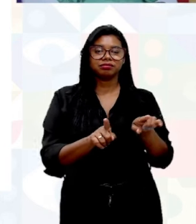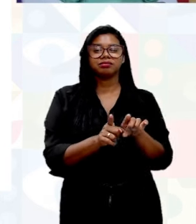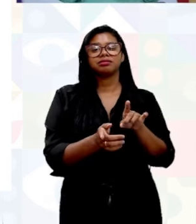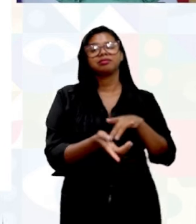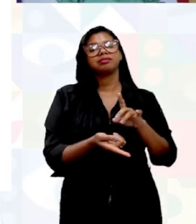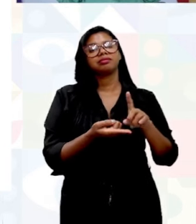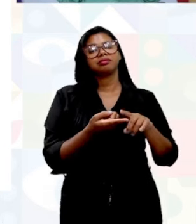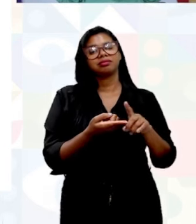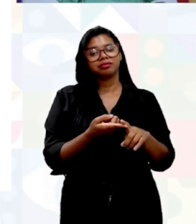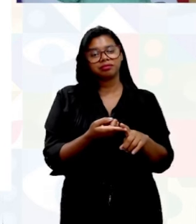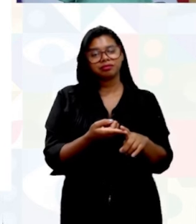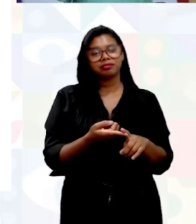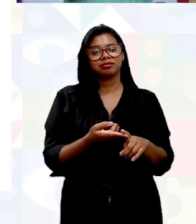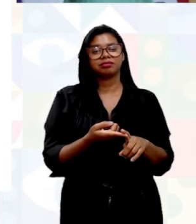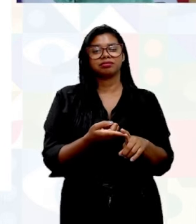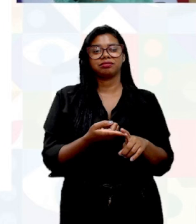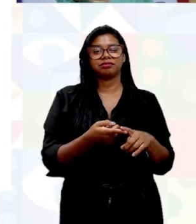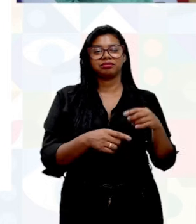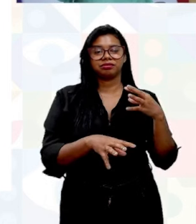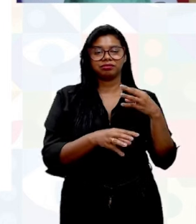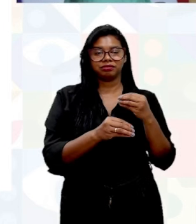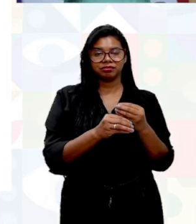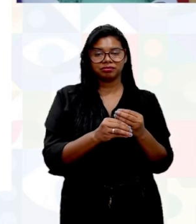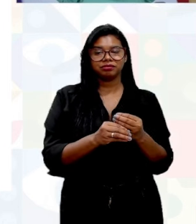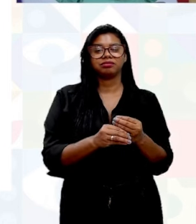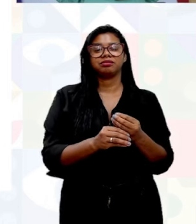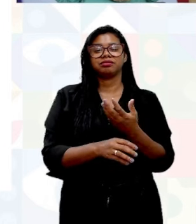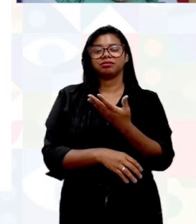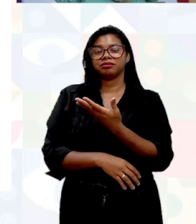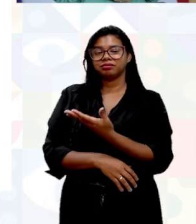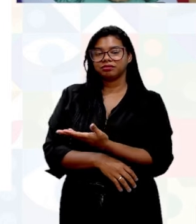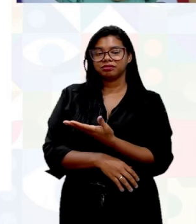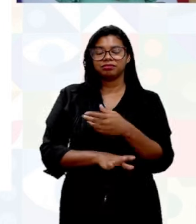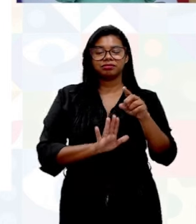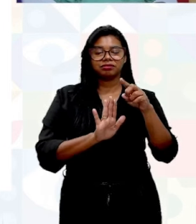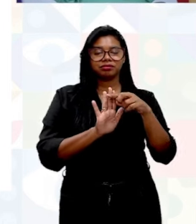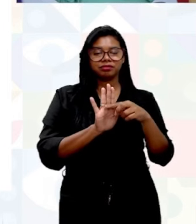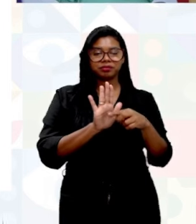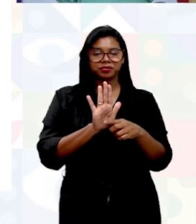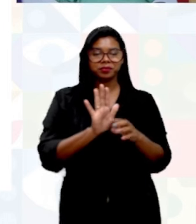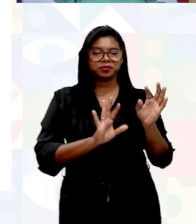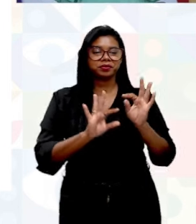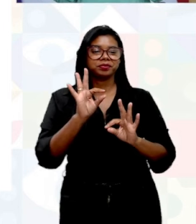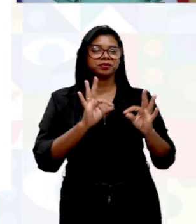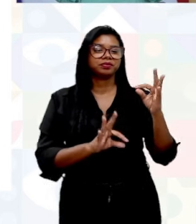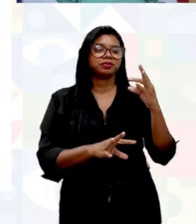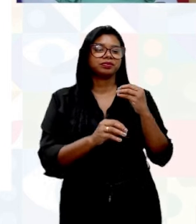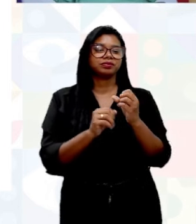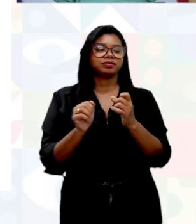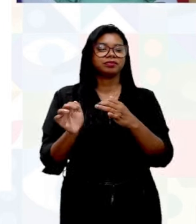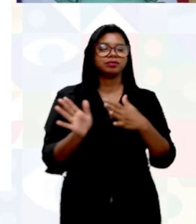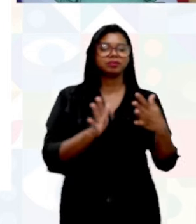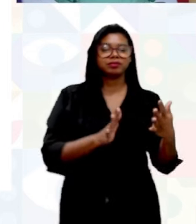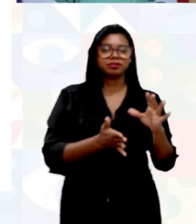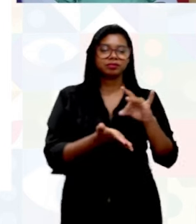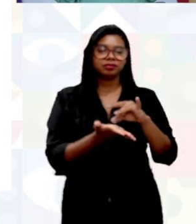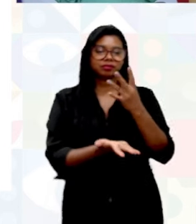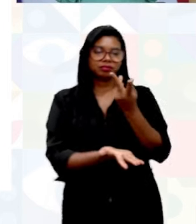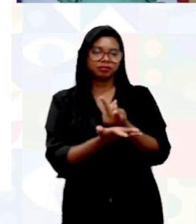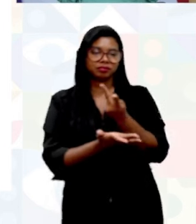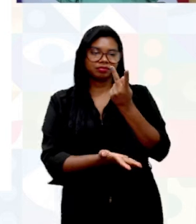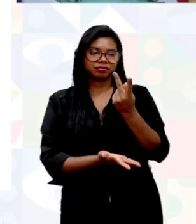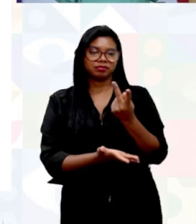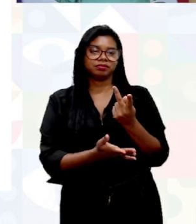mesa para negociar, existe a preparação ou planejamento. É a fase onde você vai realizar todas